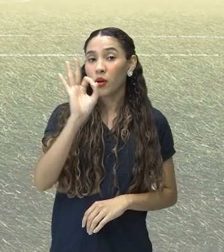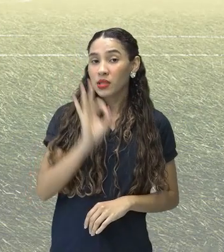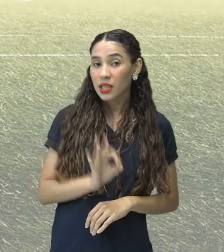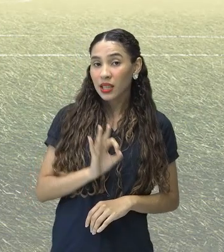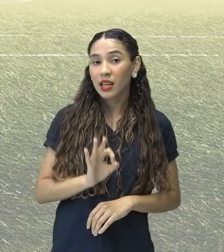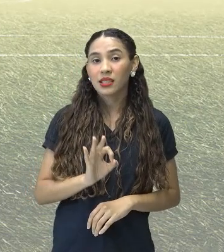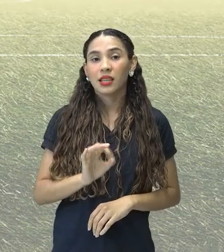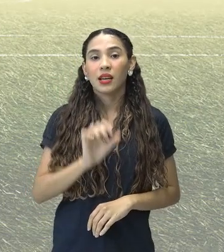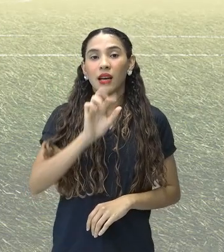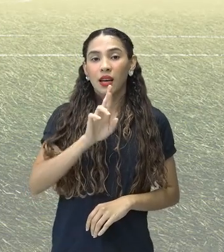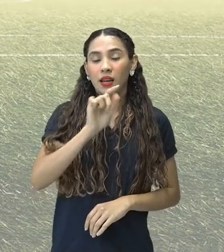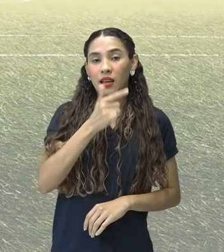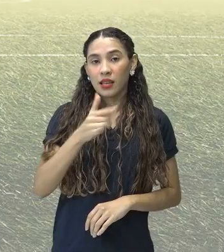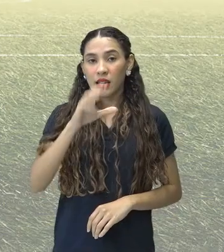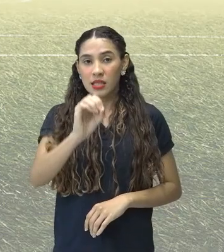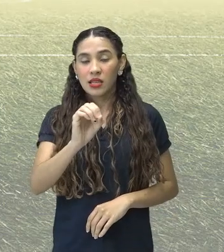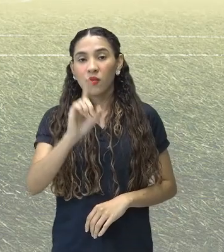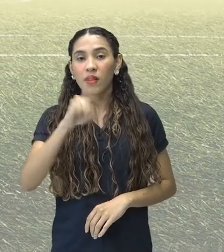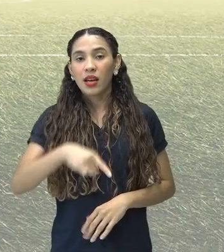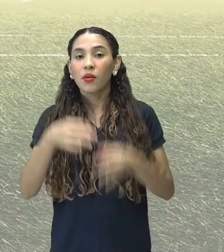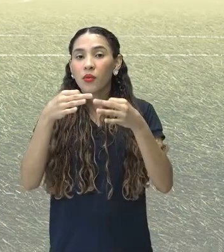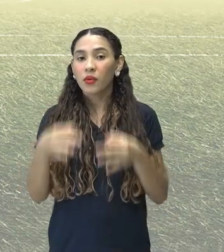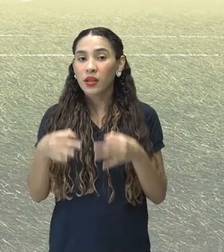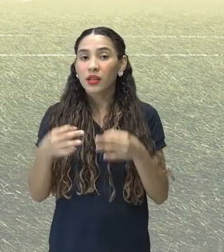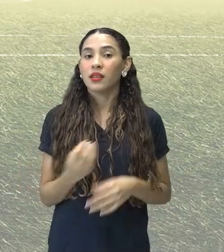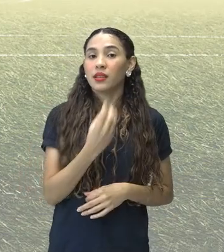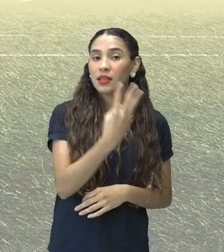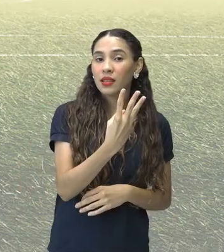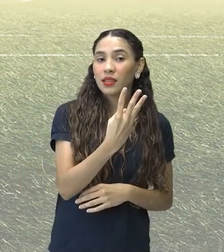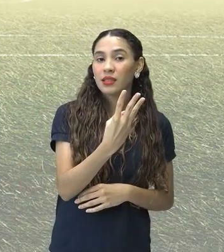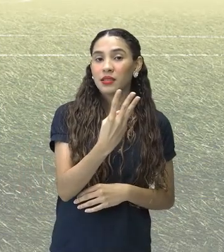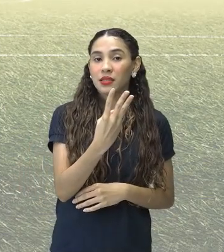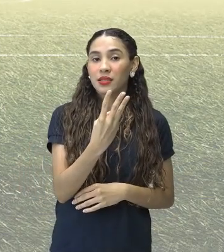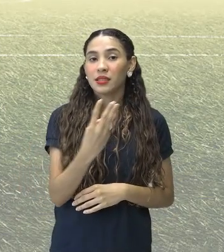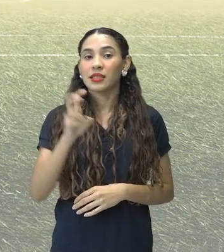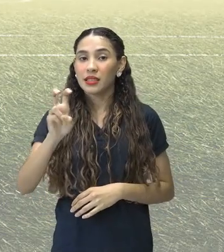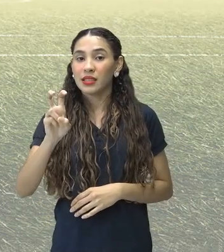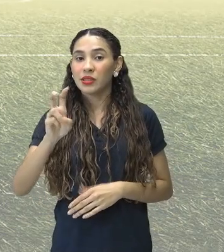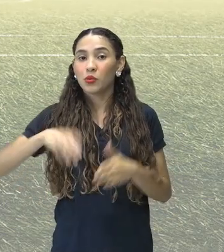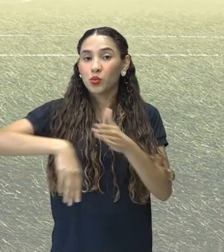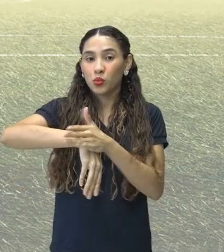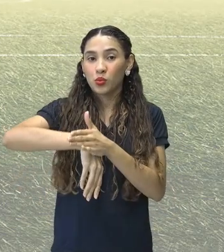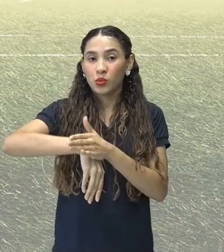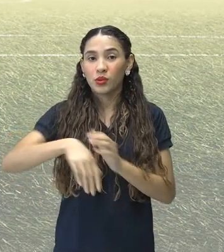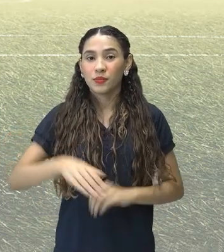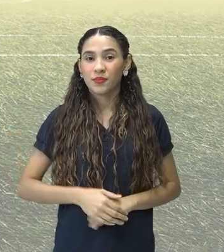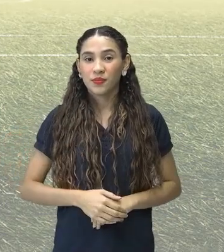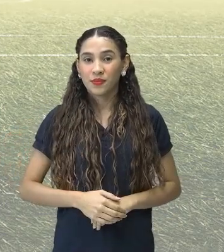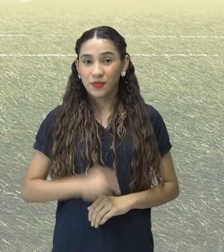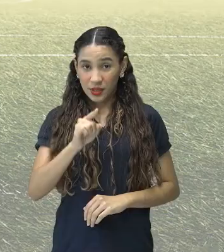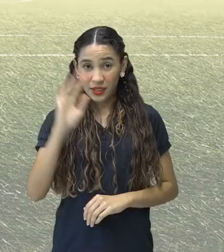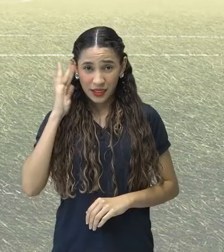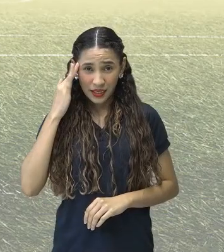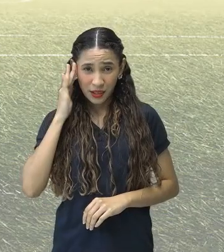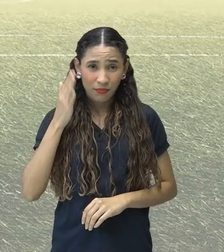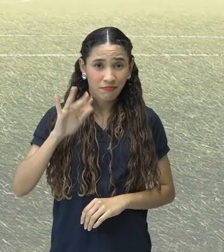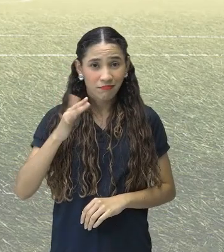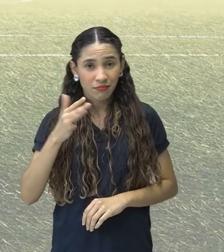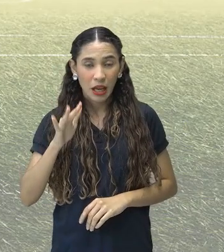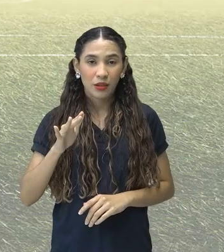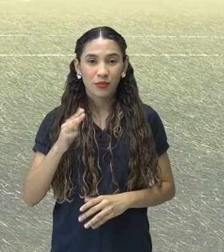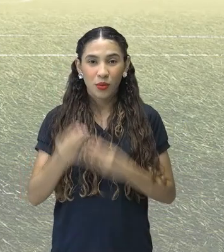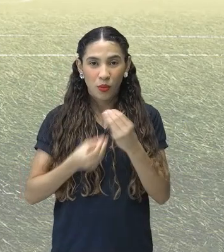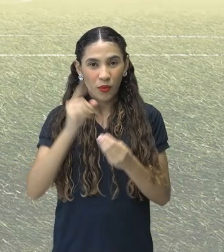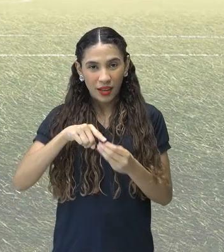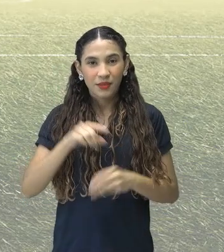ali, a razão de acerto é de 3 em 5 chutes. Entenderam mais ou menos como é que funciona a